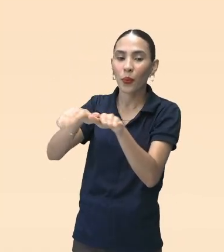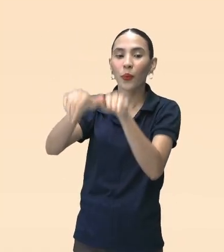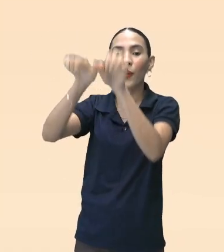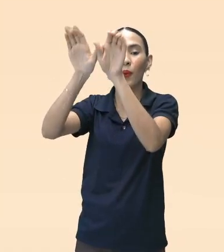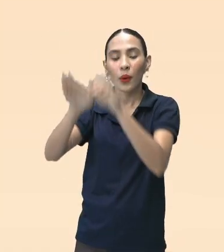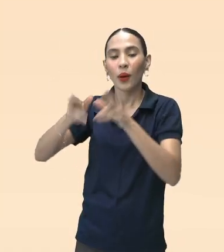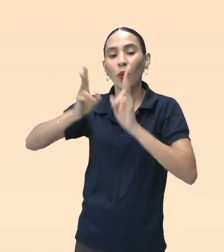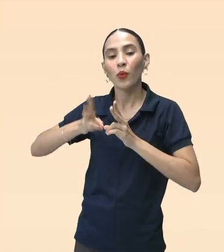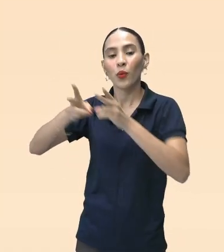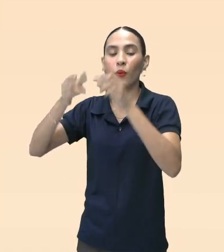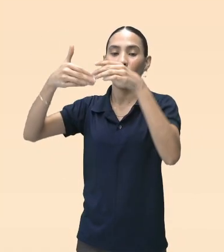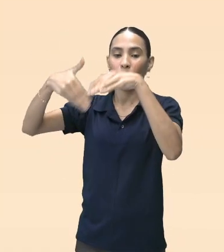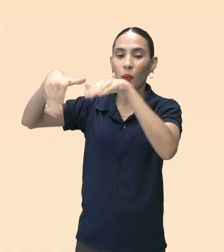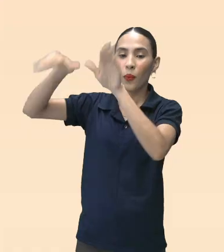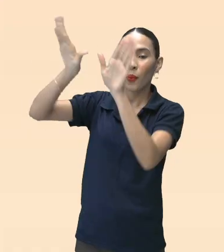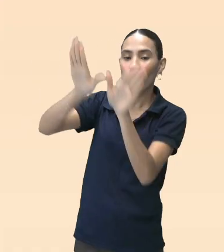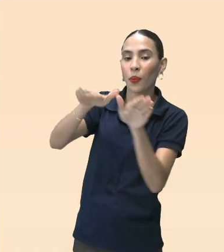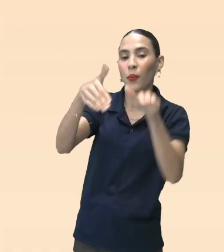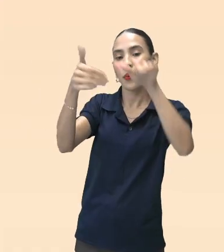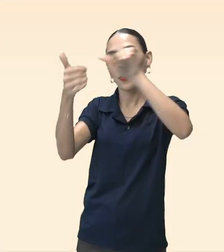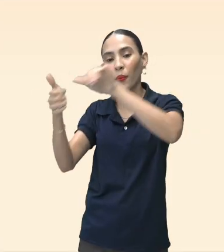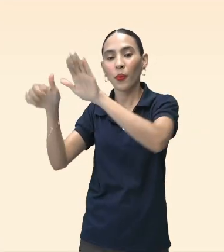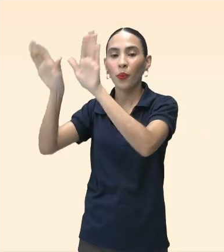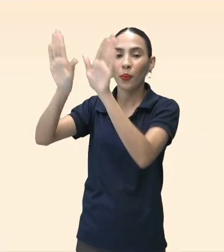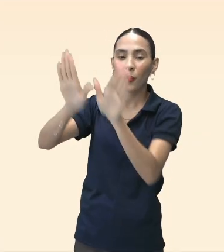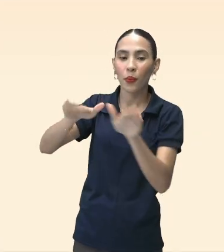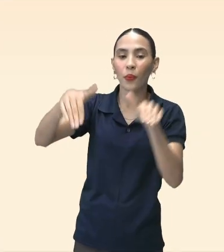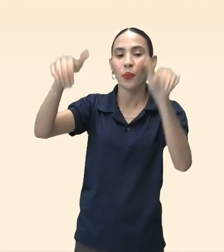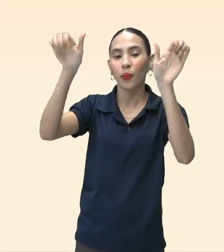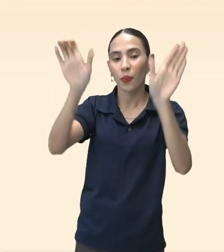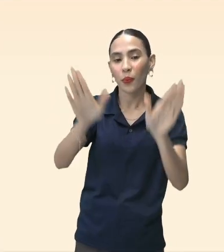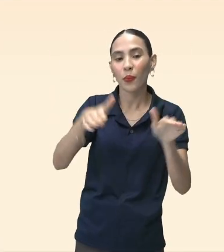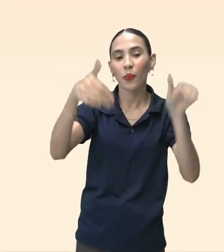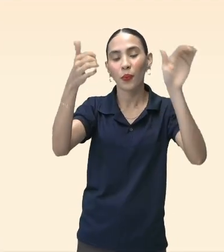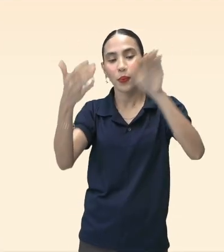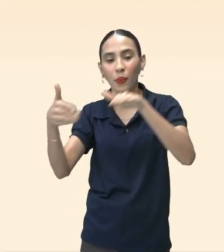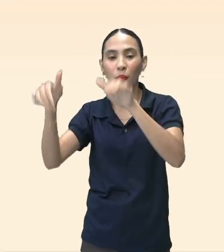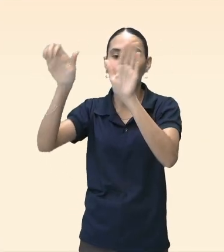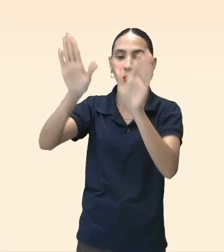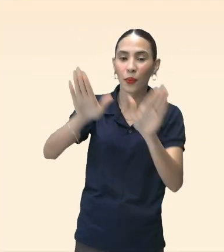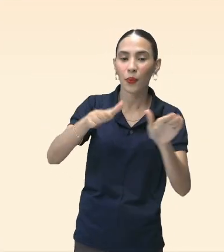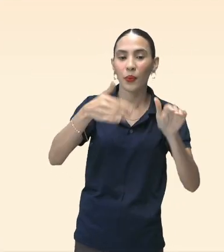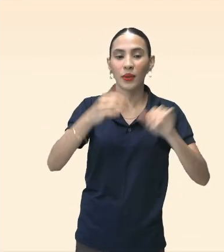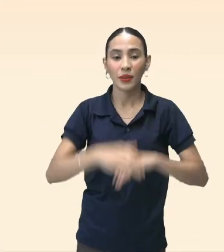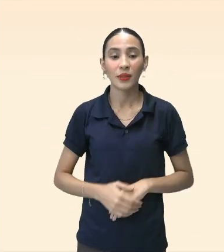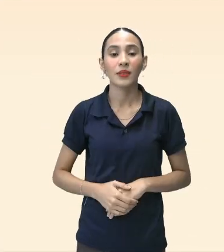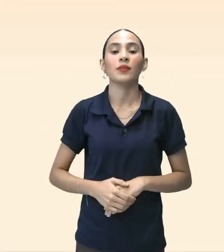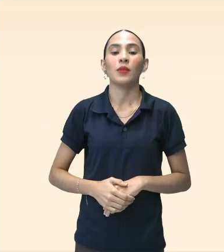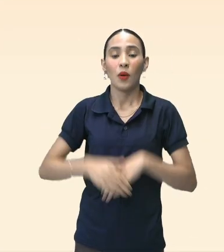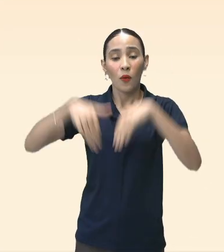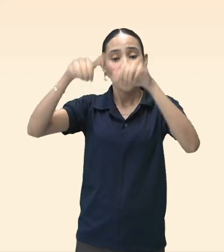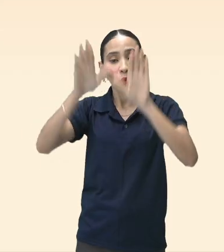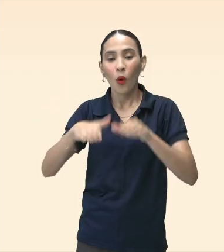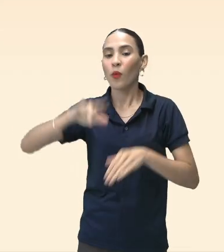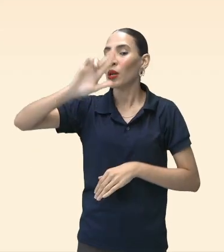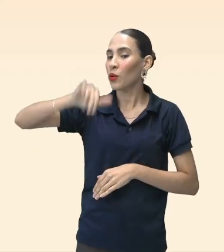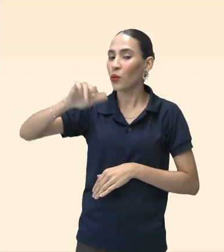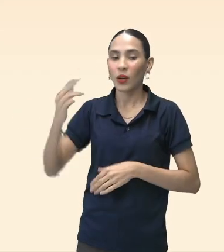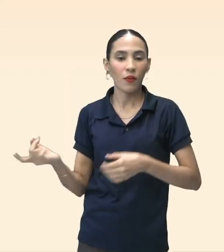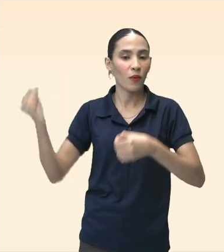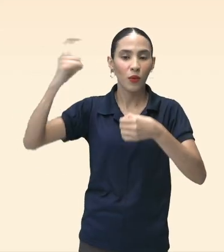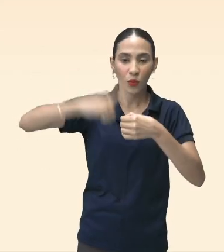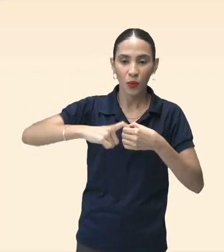e começou a voar para o alto e a voar cada vez mais para o alto. Voou e nunca